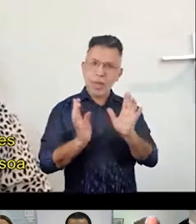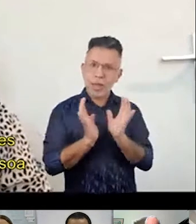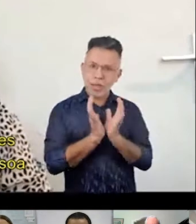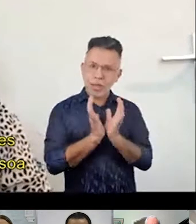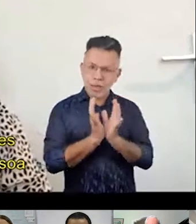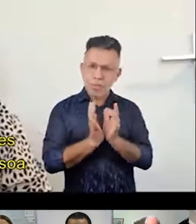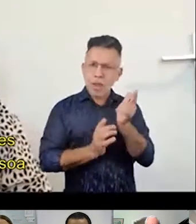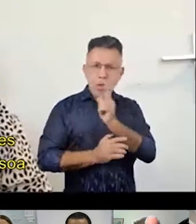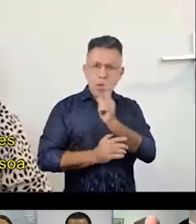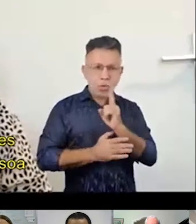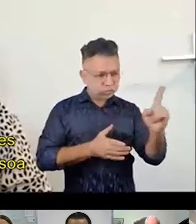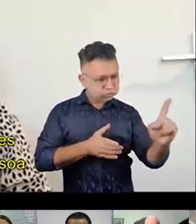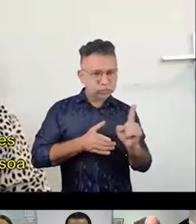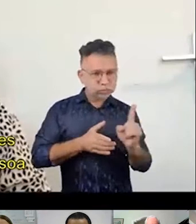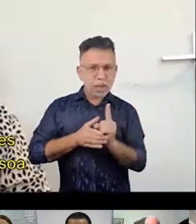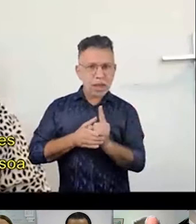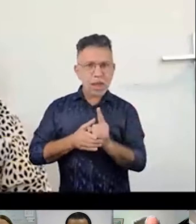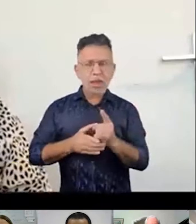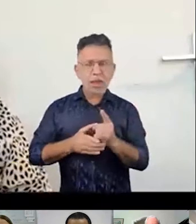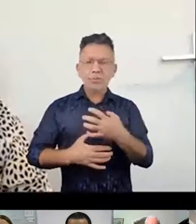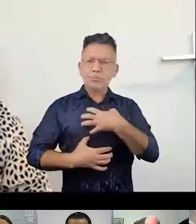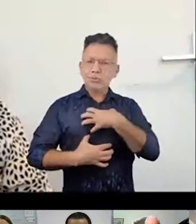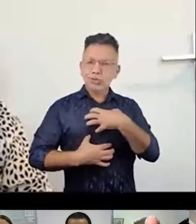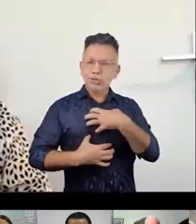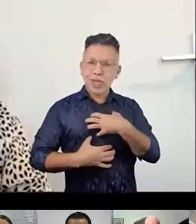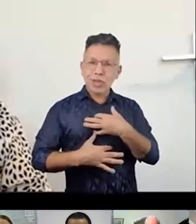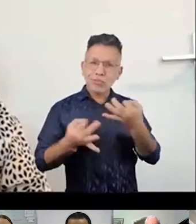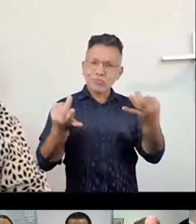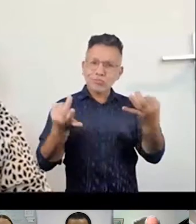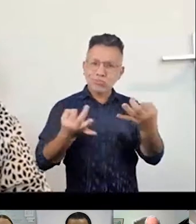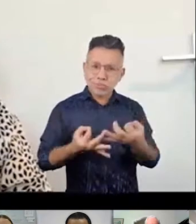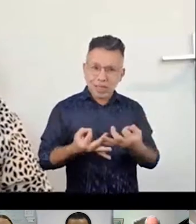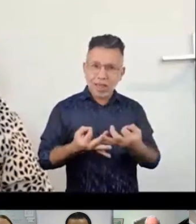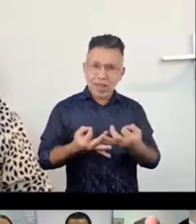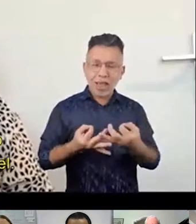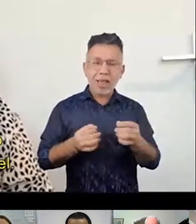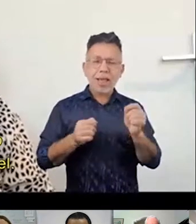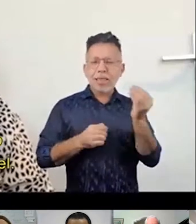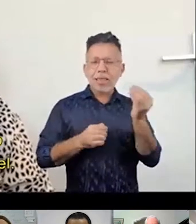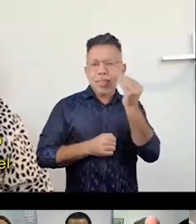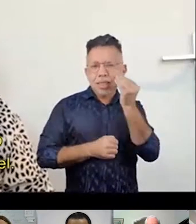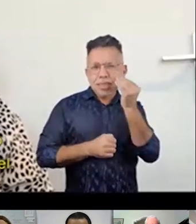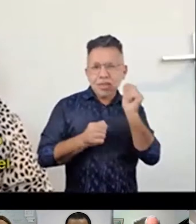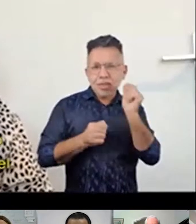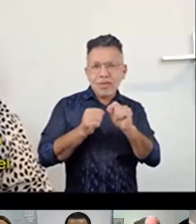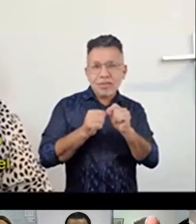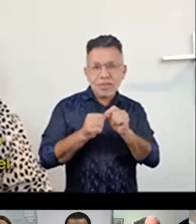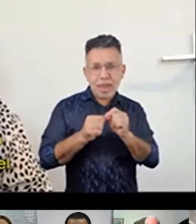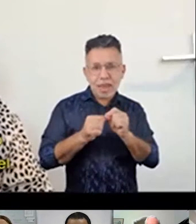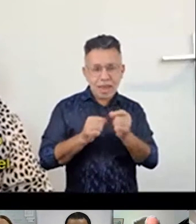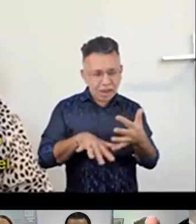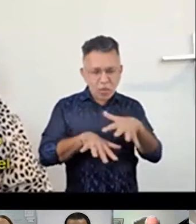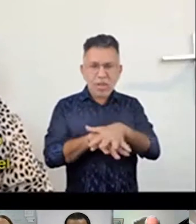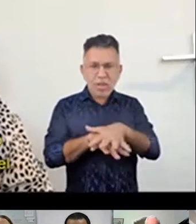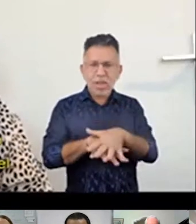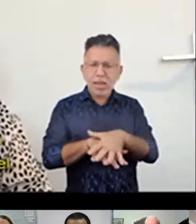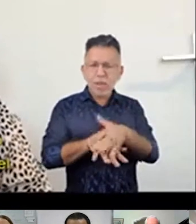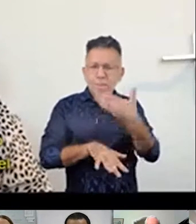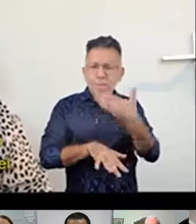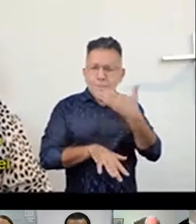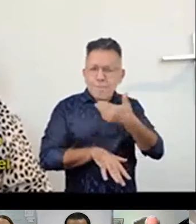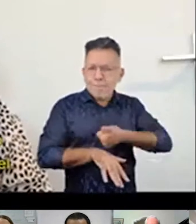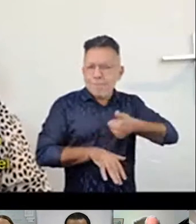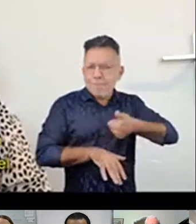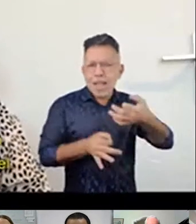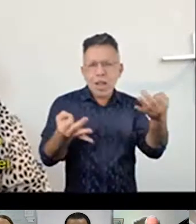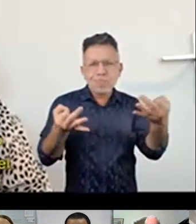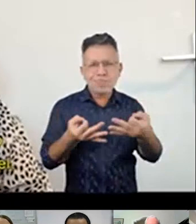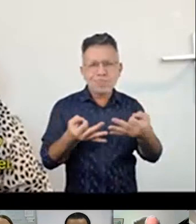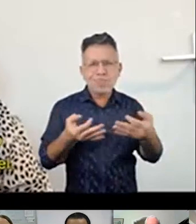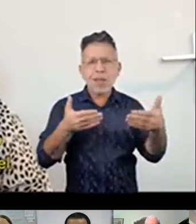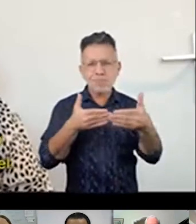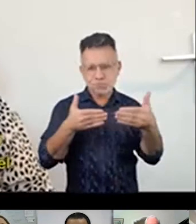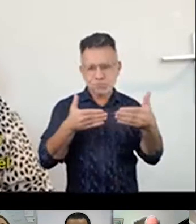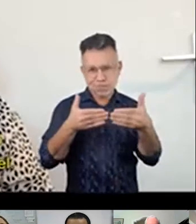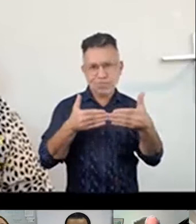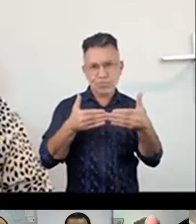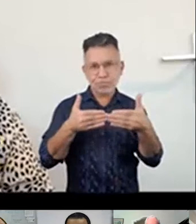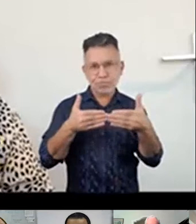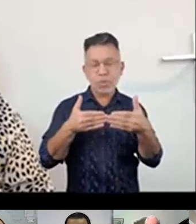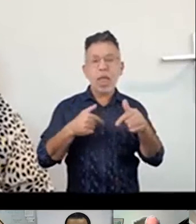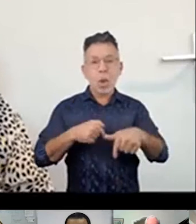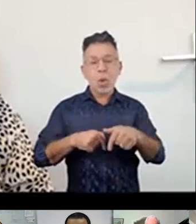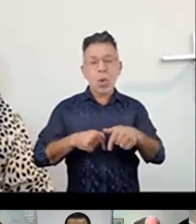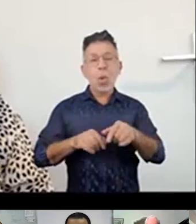equipes consigam receber essa pessoa da forma adequada, tentando fazer a inclusão da melhor maneira